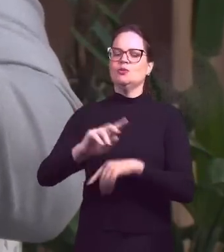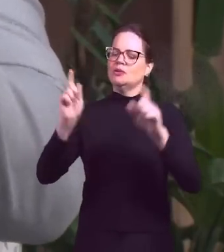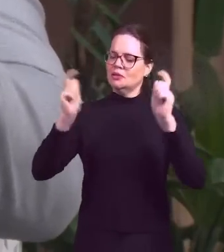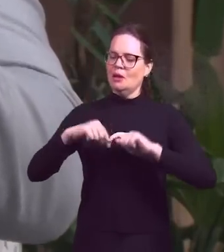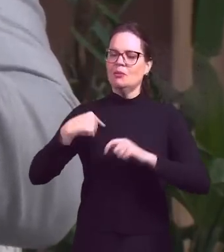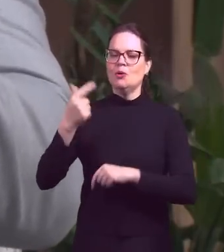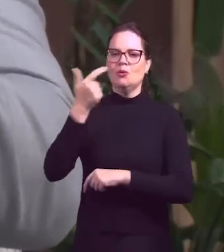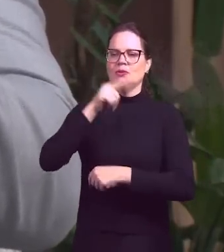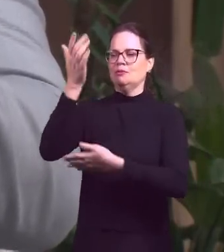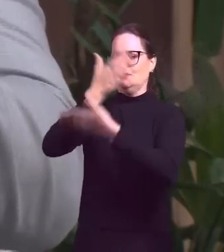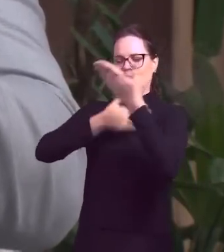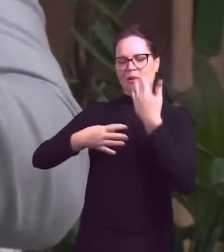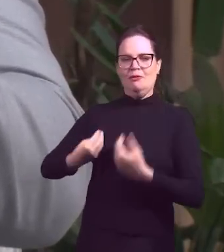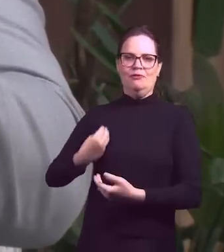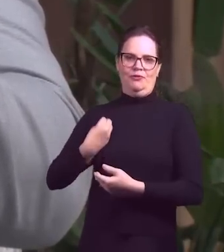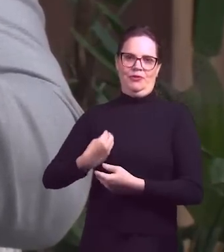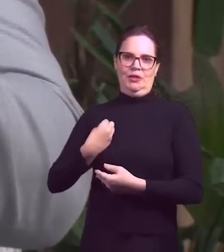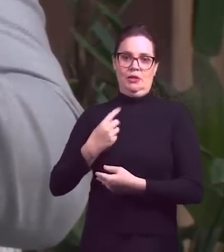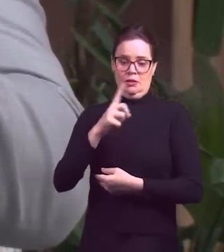é limitado.